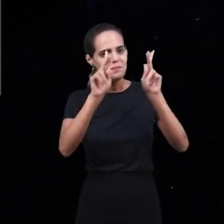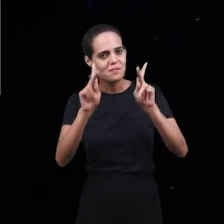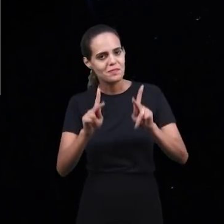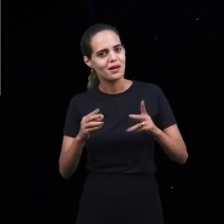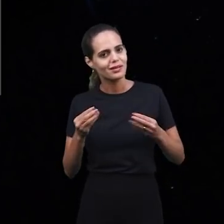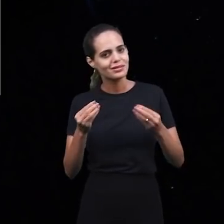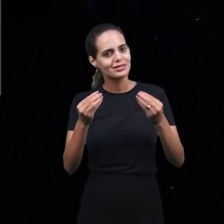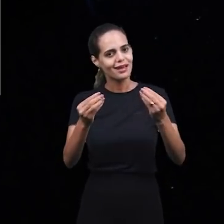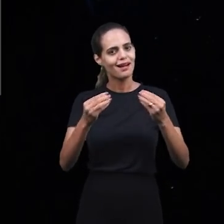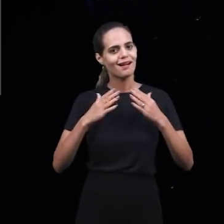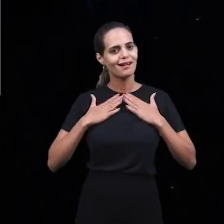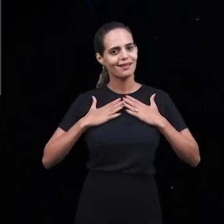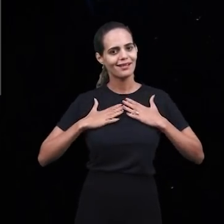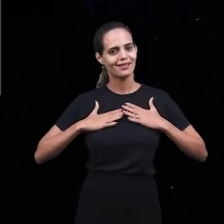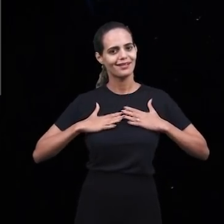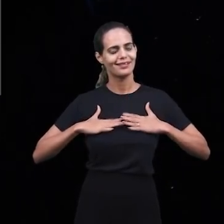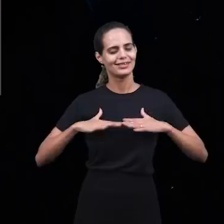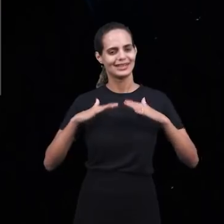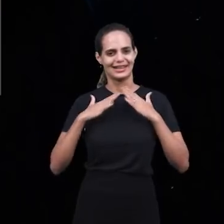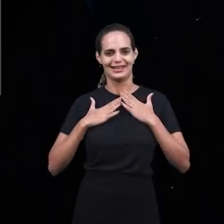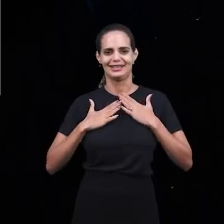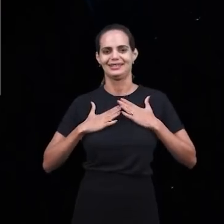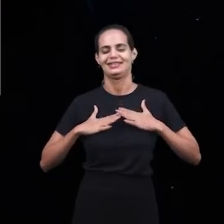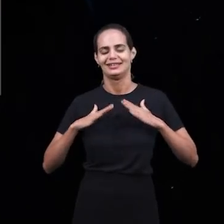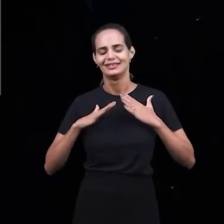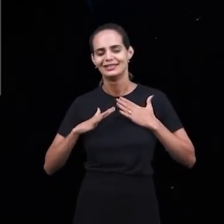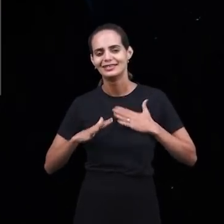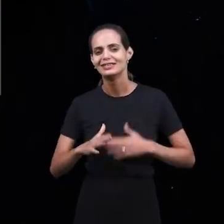Sossegai, sossegai, sejam